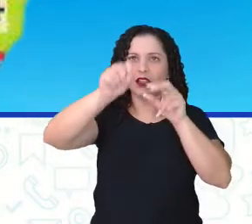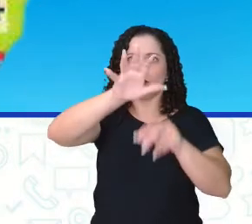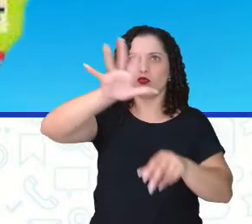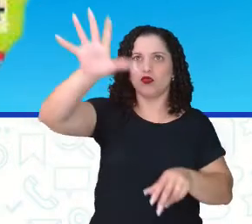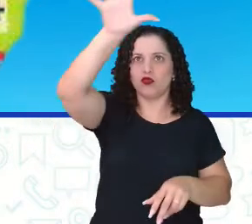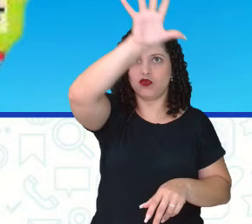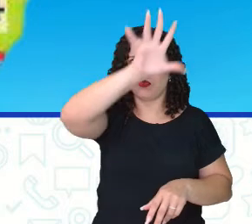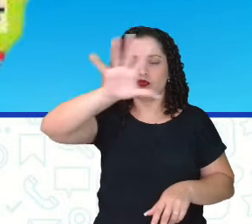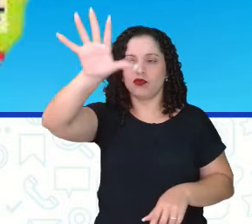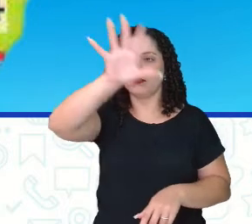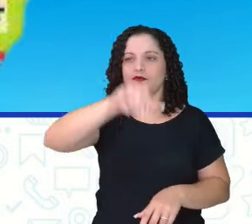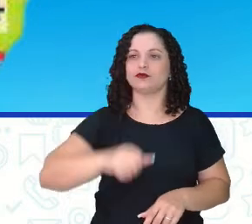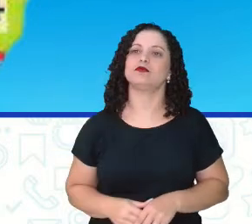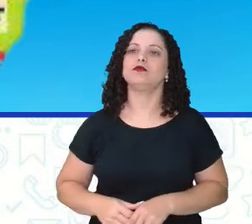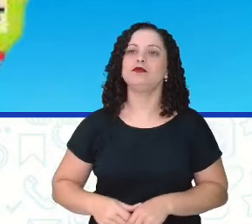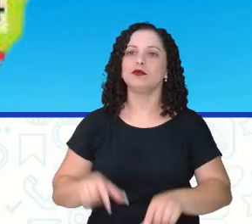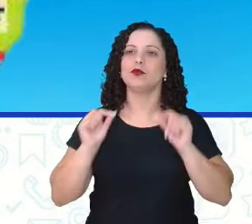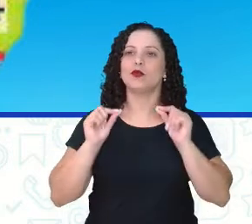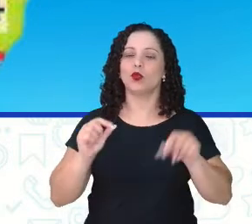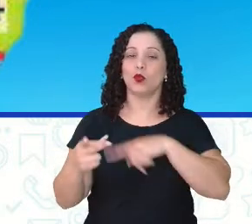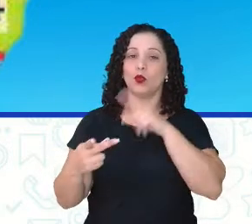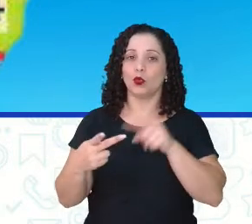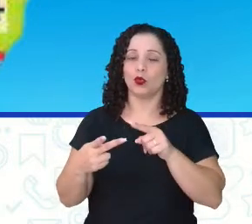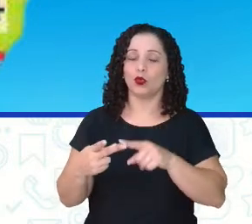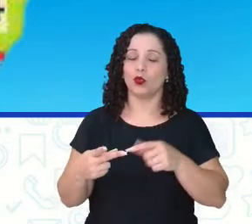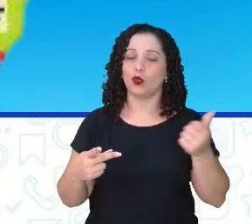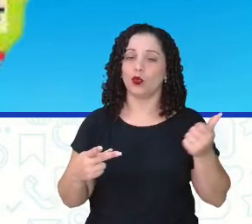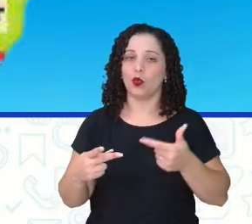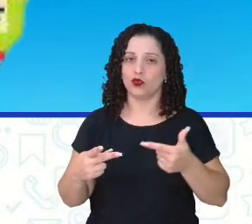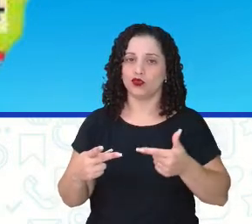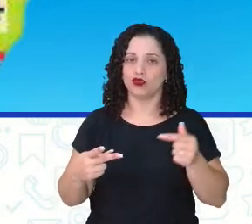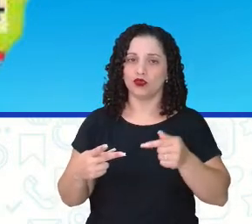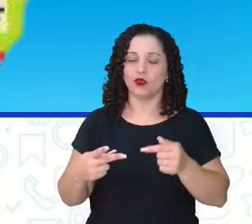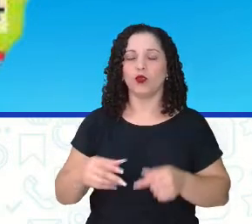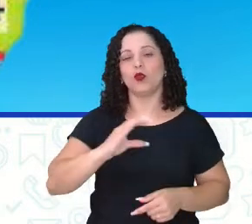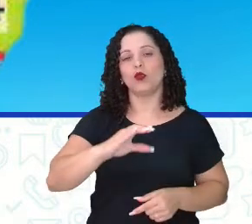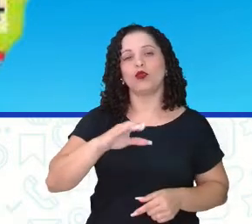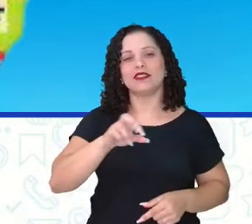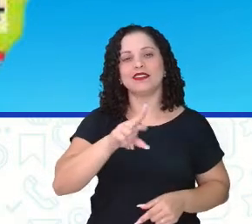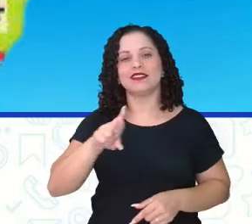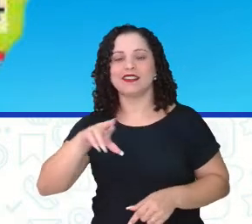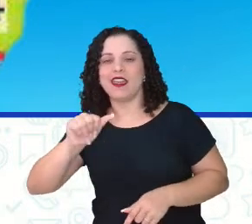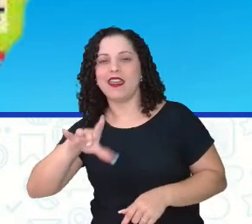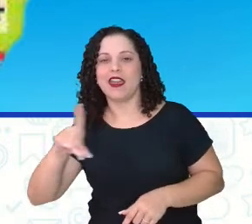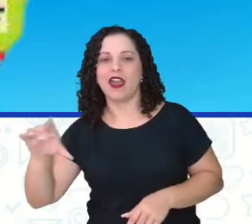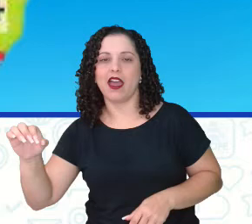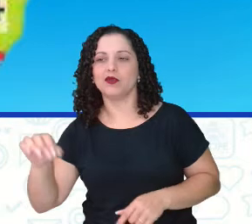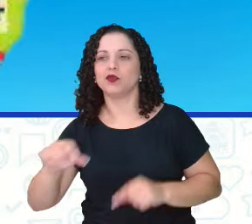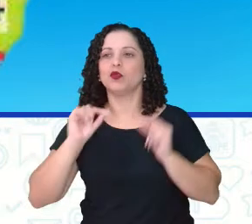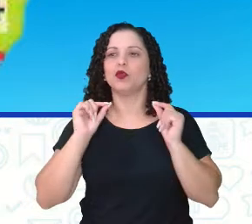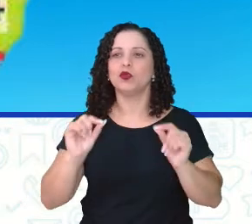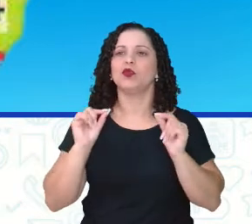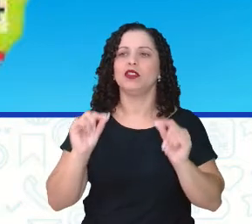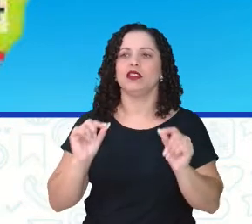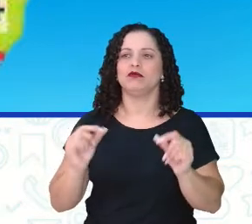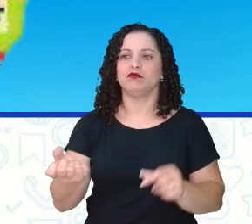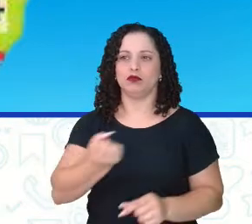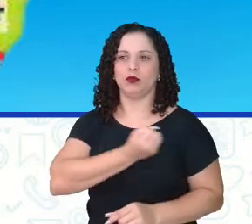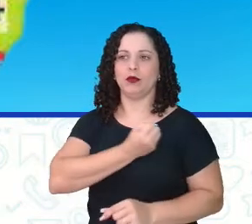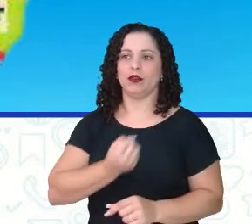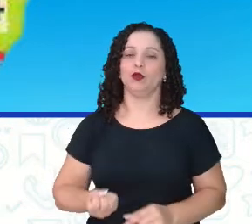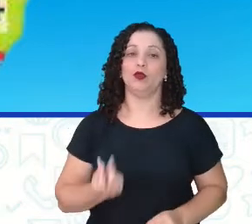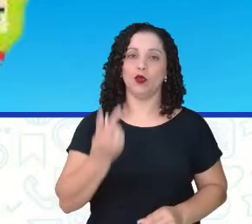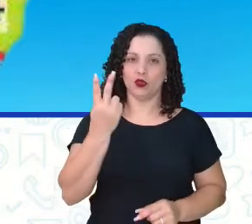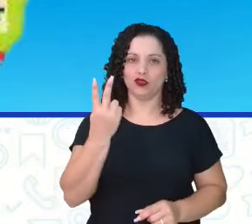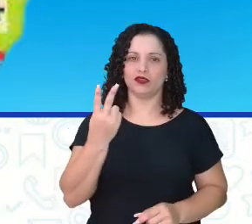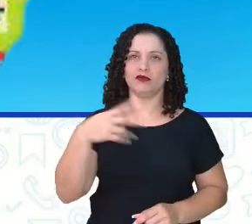uma transição. A gente vai ver aí que ele sai da floresta amazônica e vai chegar aí, né,